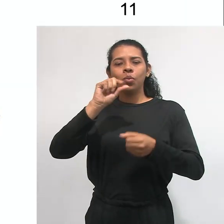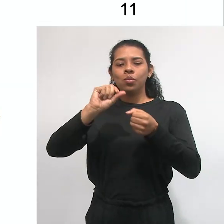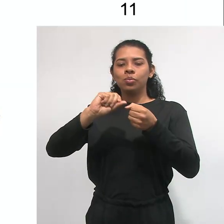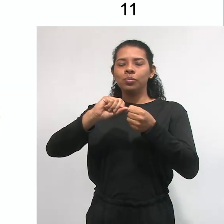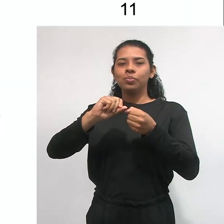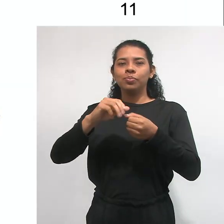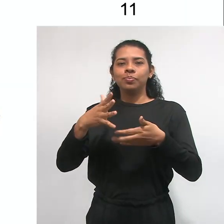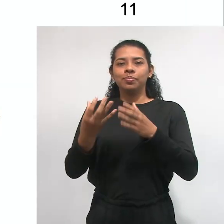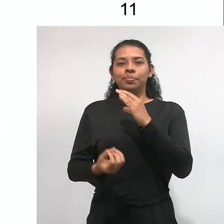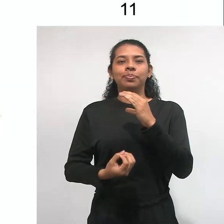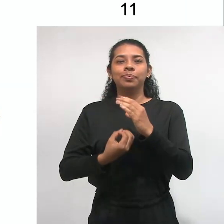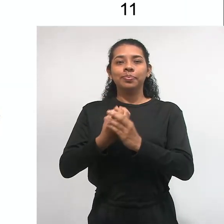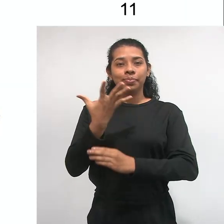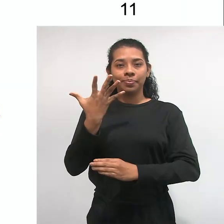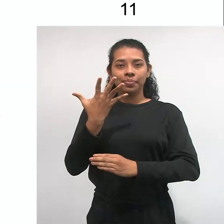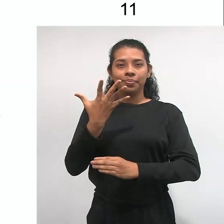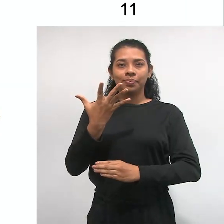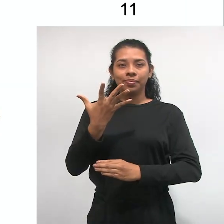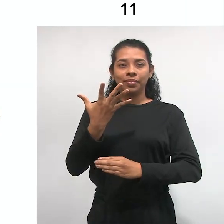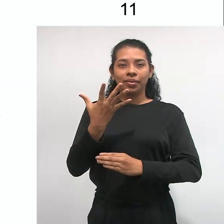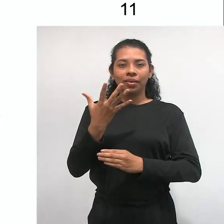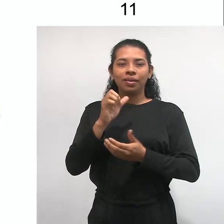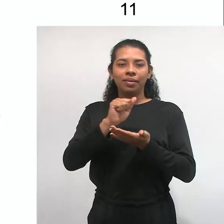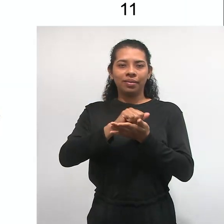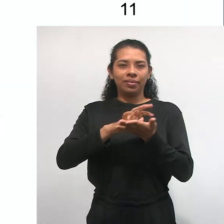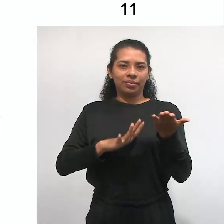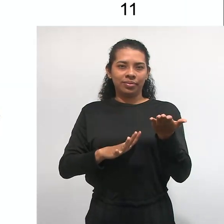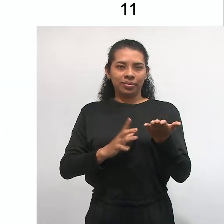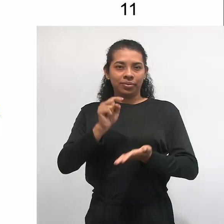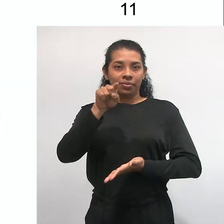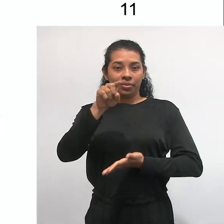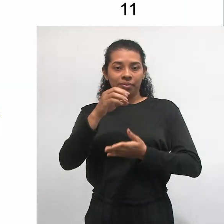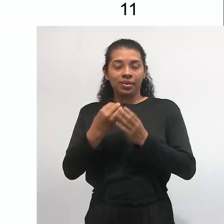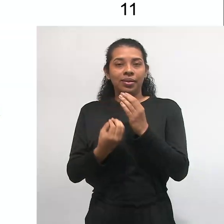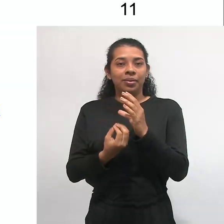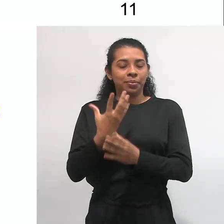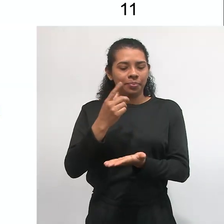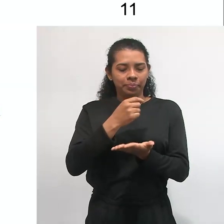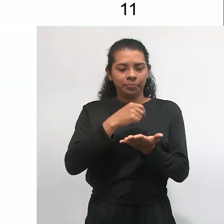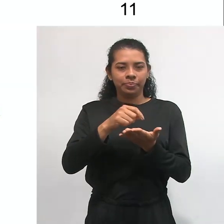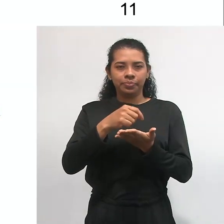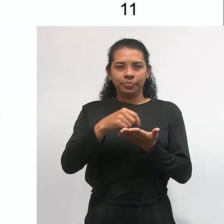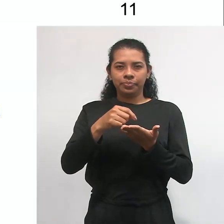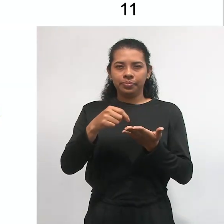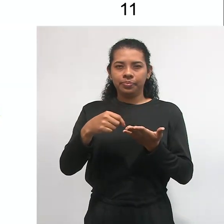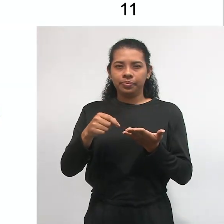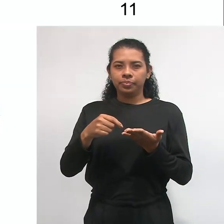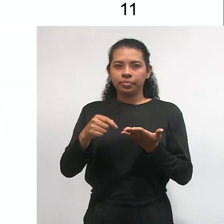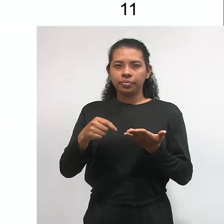de como você fez essa atividade. Então, você vai escrever um relato de experiência,